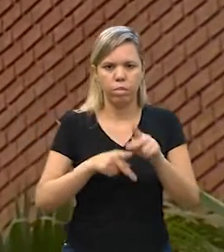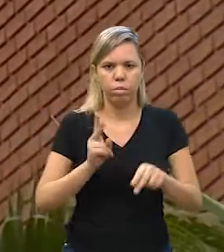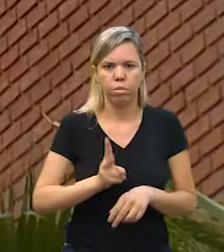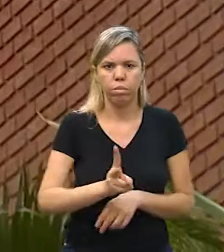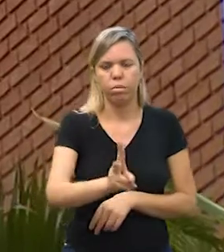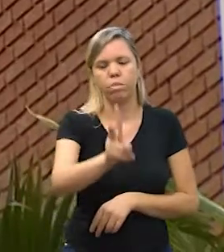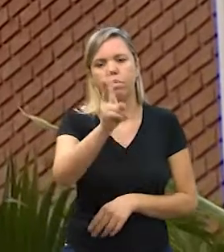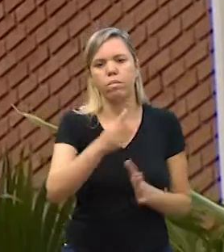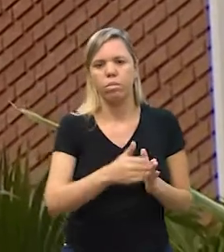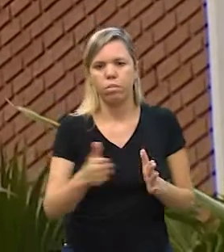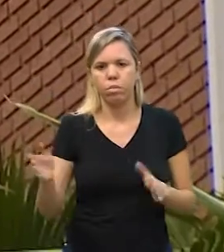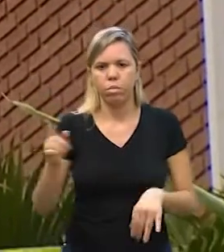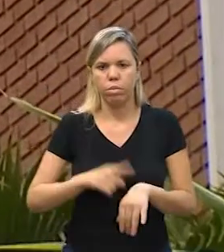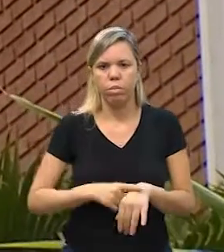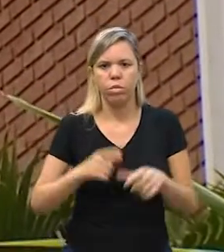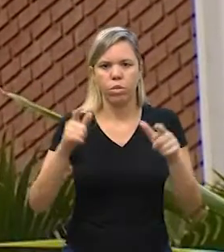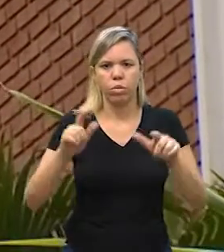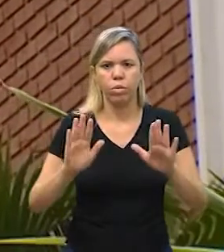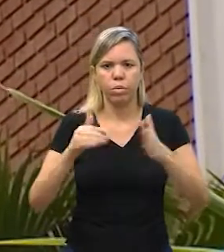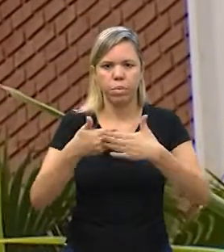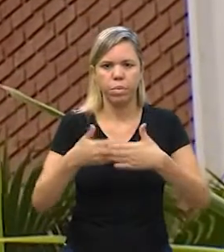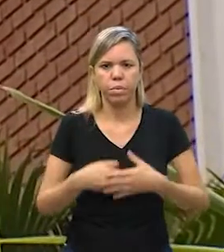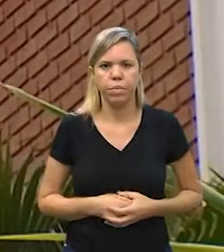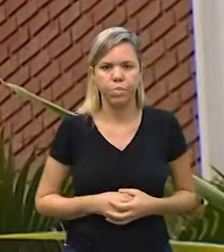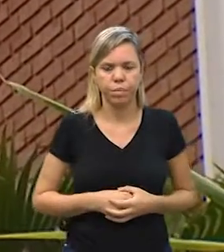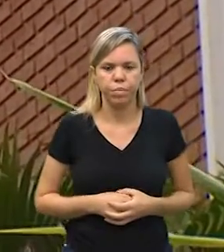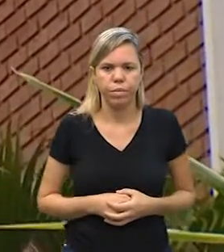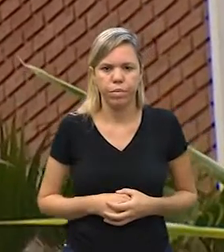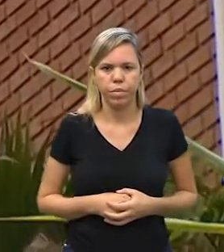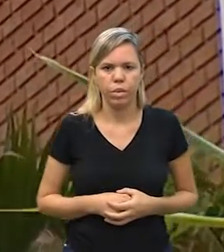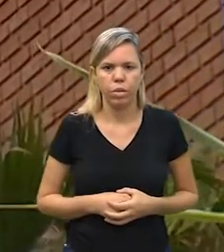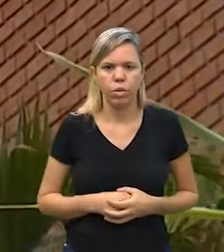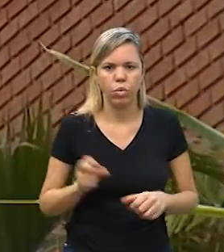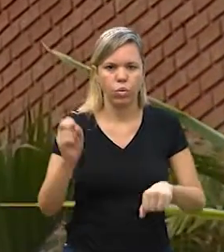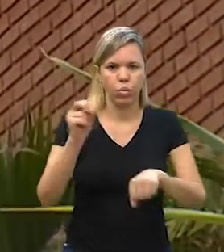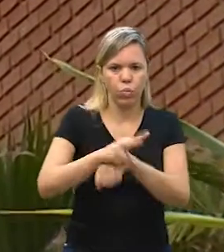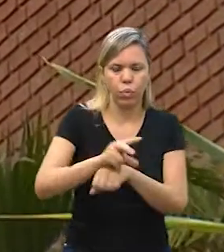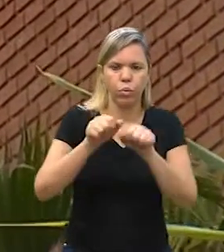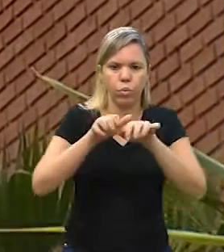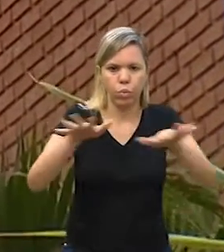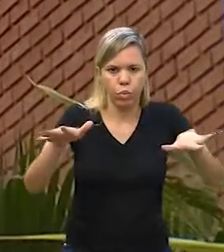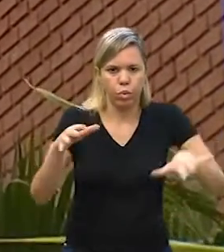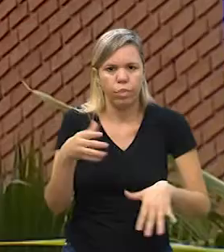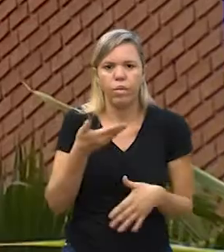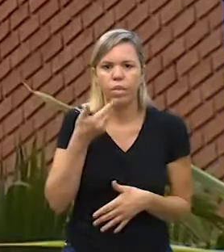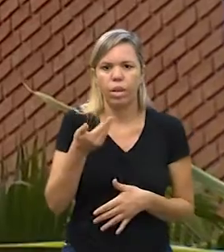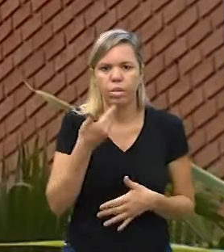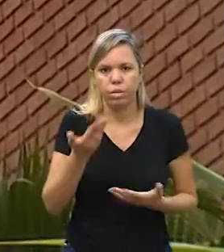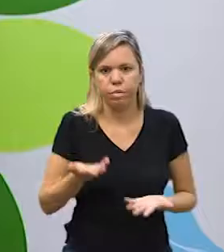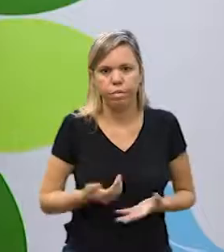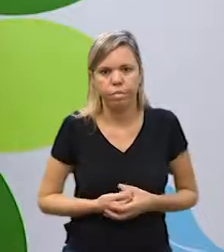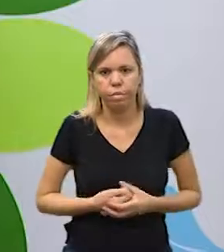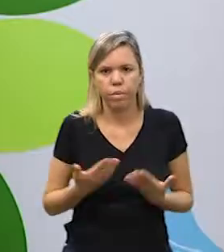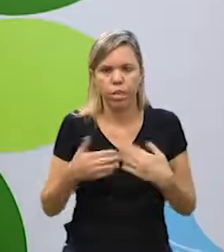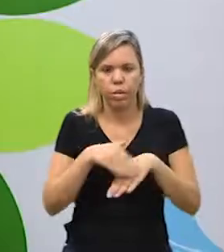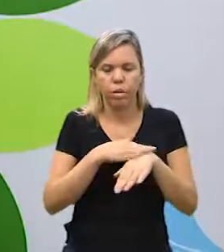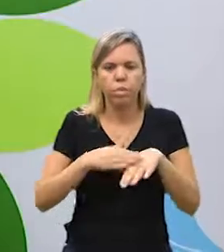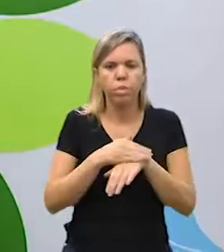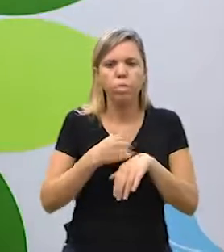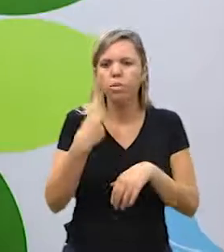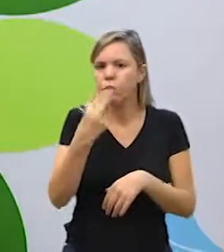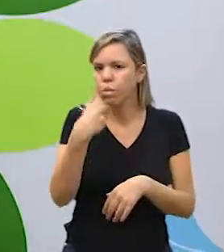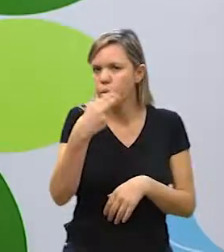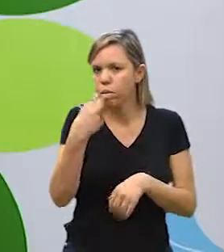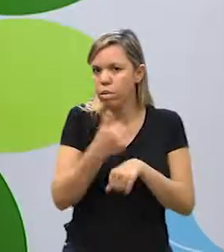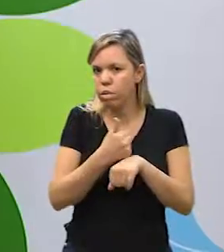pessoas permaneçam por mais tempo em ambientes fechados, fazendo com que os vírus se espalhem mais facilmente. Conversamos com